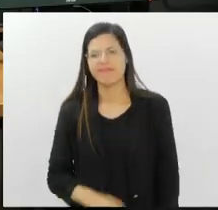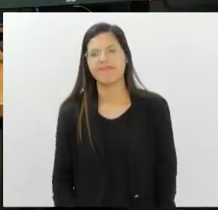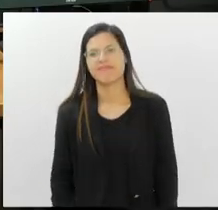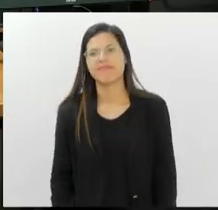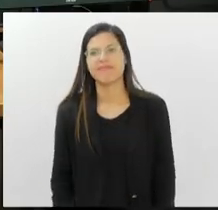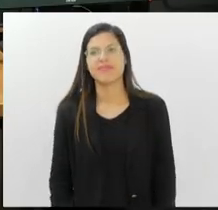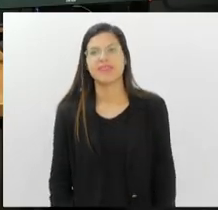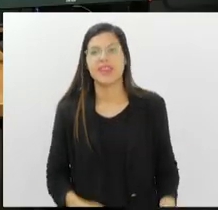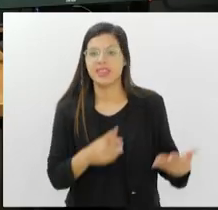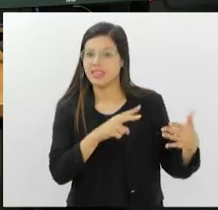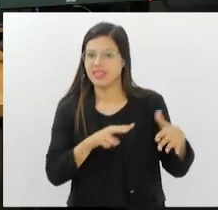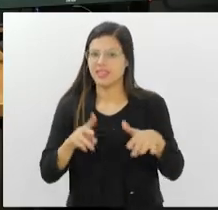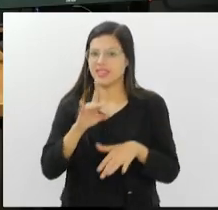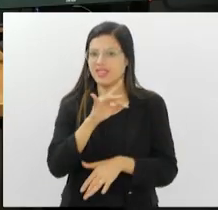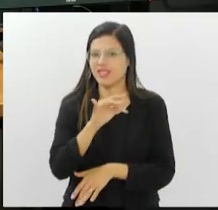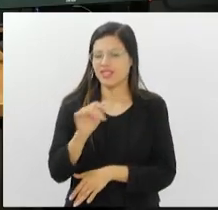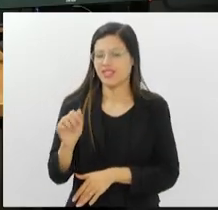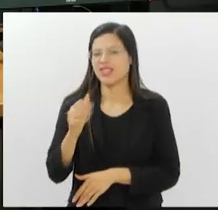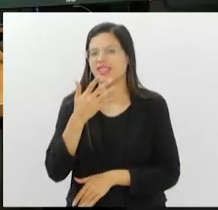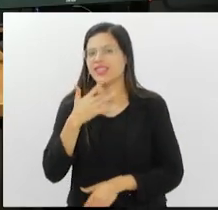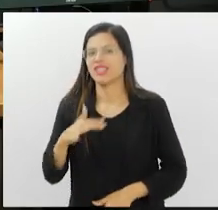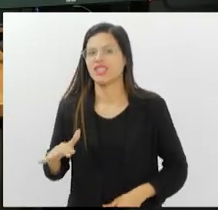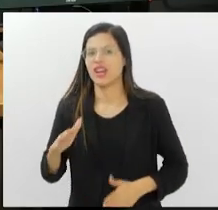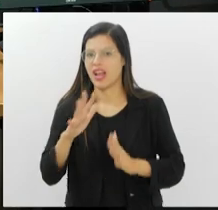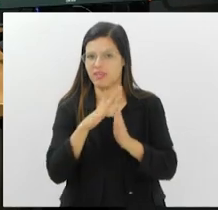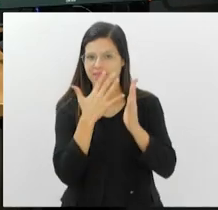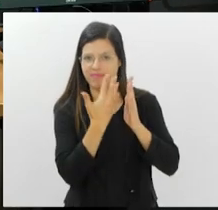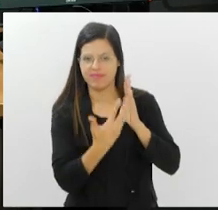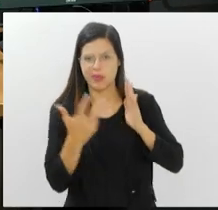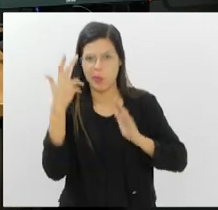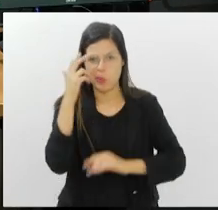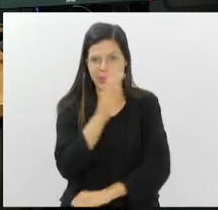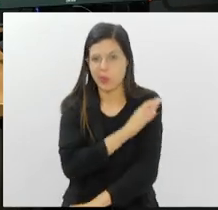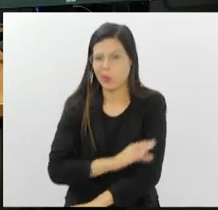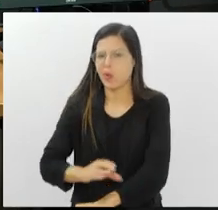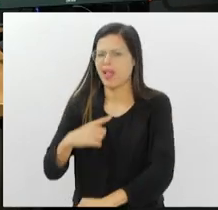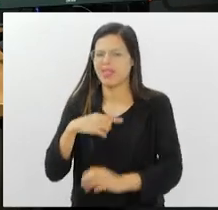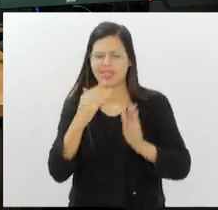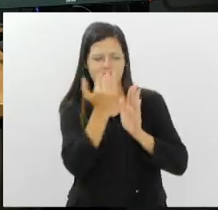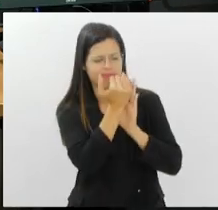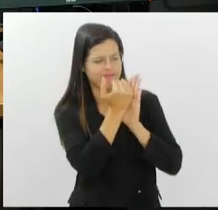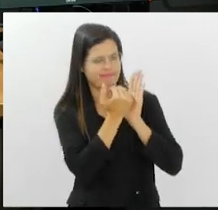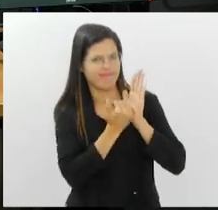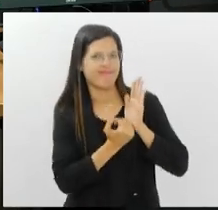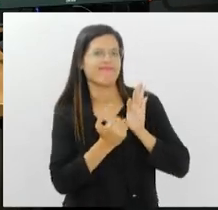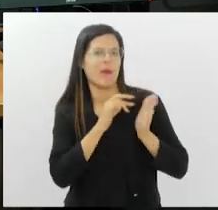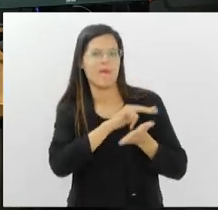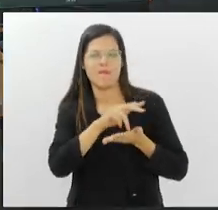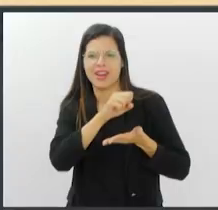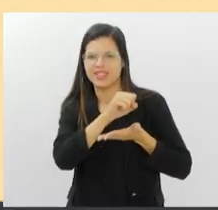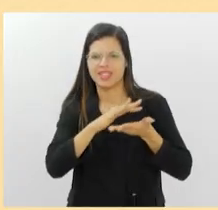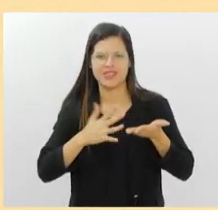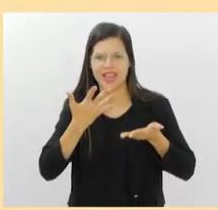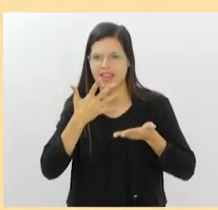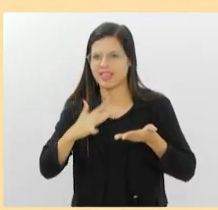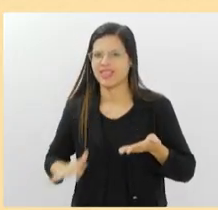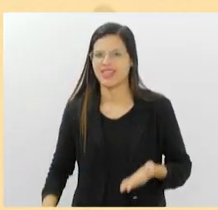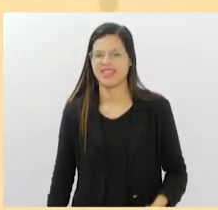E na semana do Dia das Crianças, a Agenda Cultural traz uma programação cheinha de atividades para os pequenos.